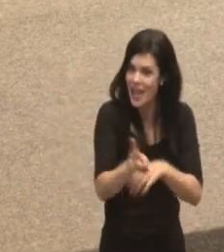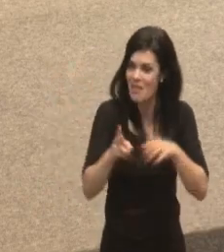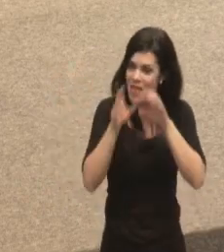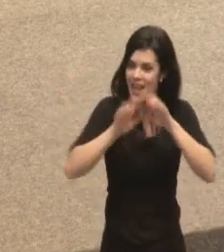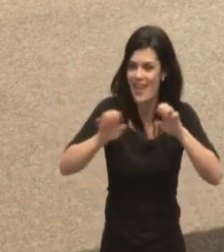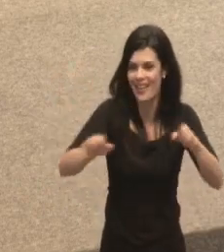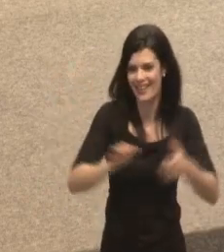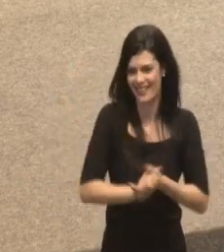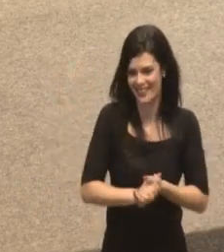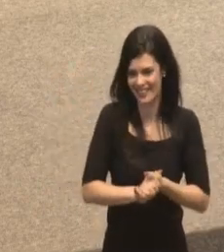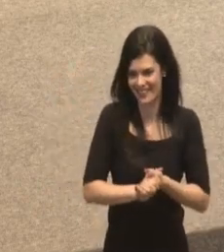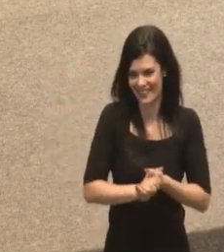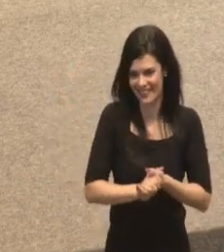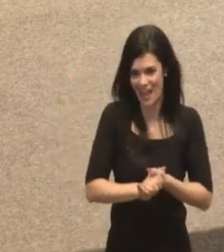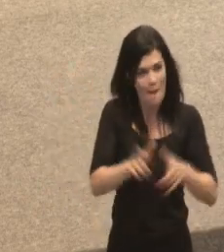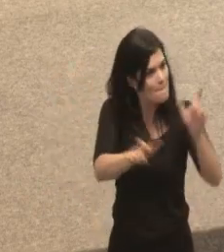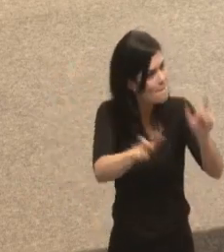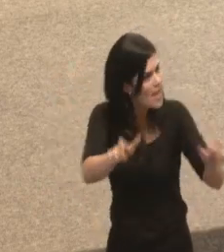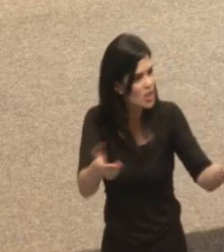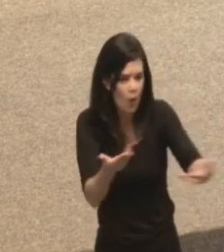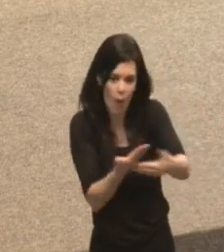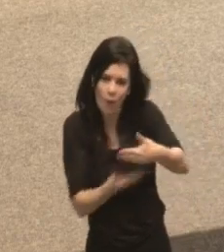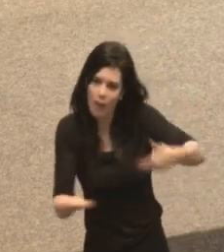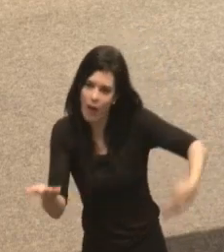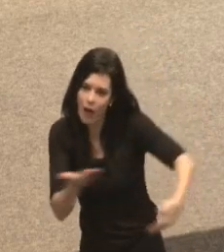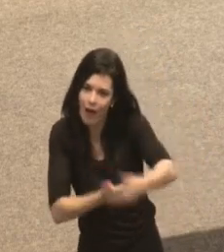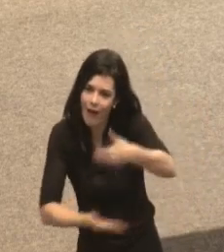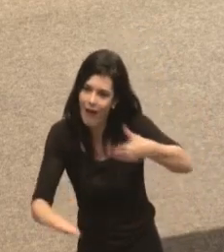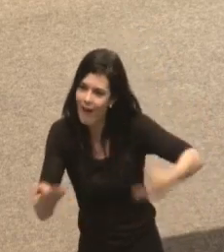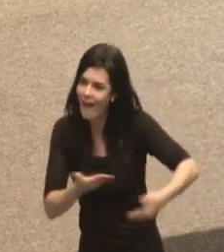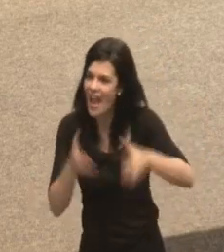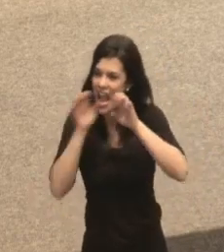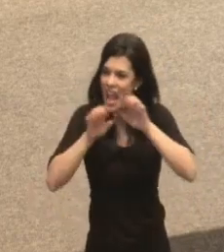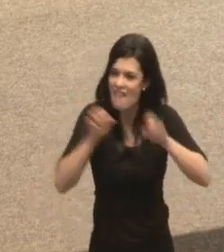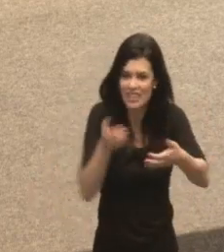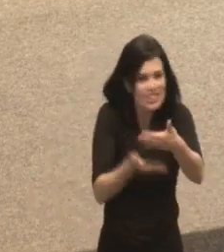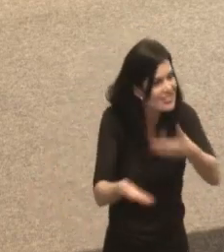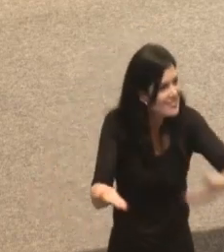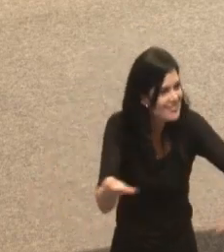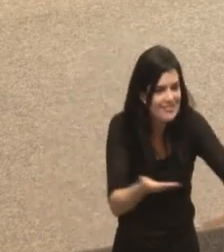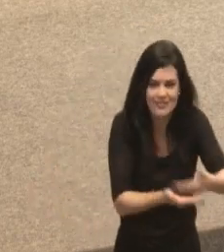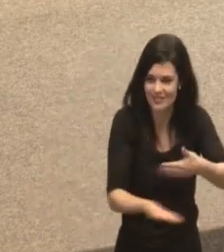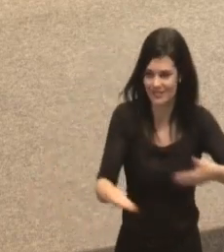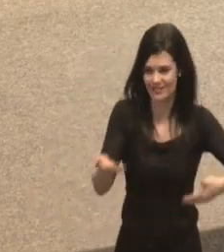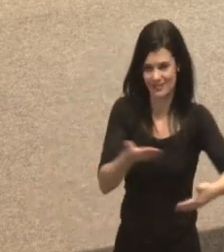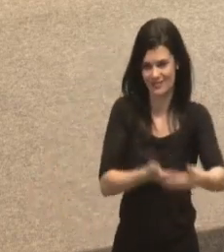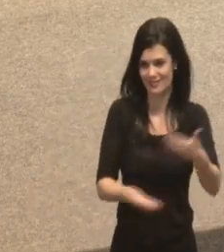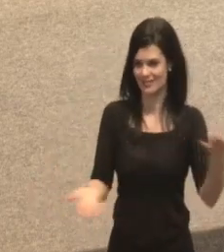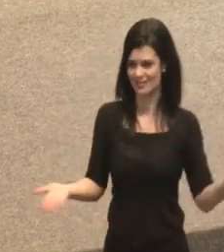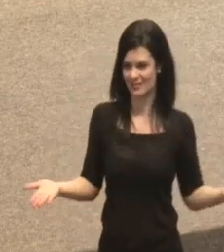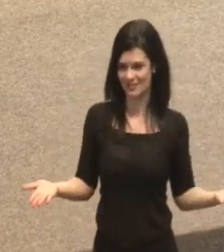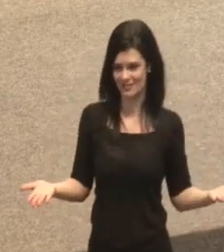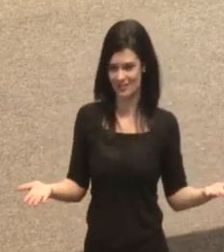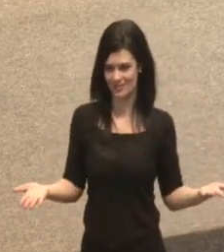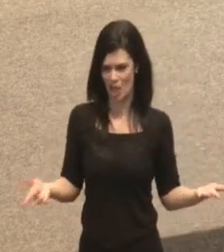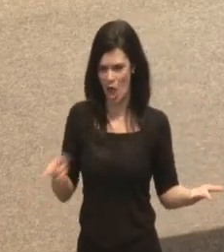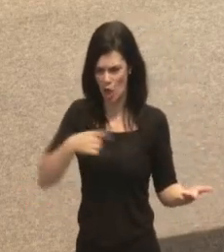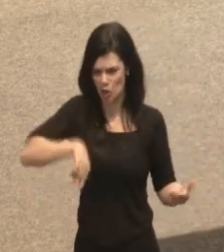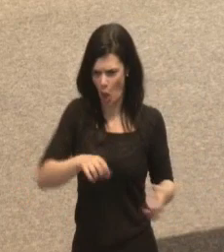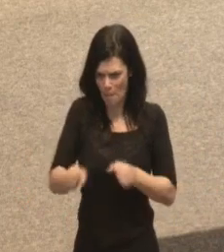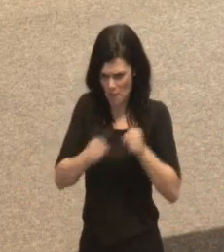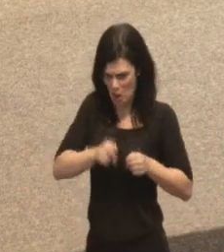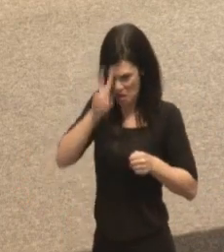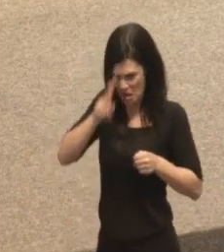Nos relacionarmos com pessoas para compartilharmos o Evangelho, isso é o que nós somos. Mas não que tenhamos essa sabedoria, esse